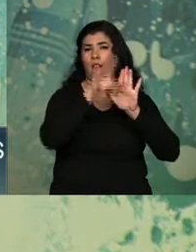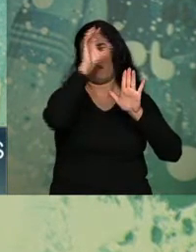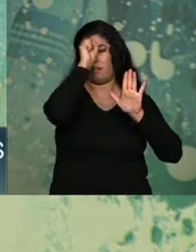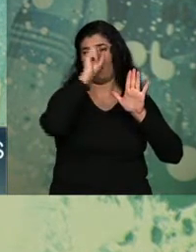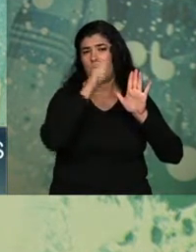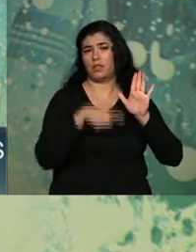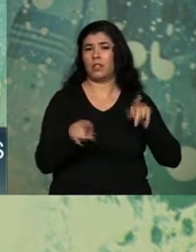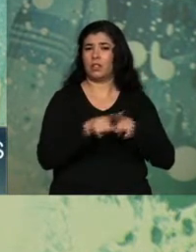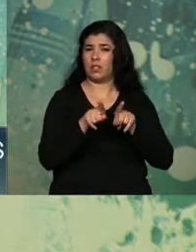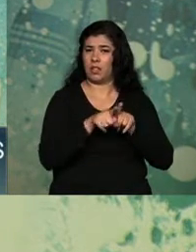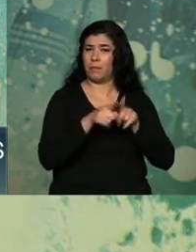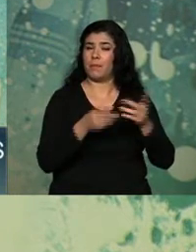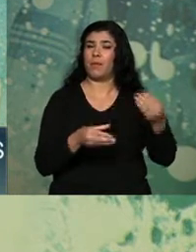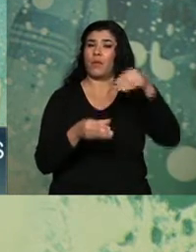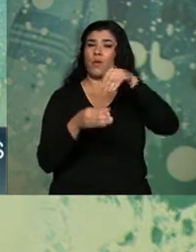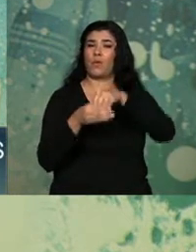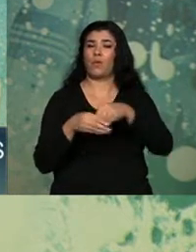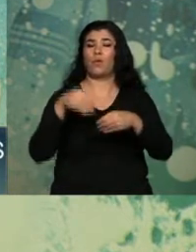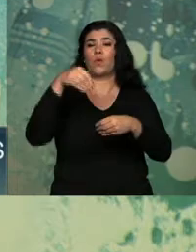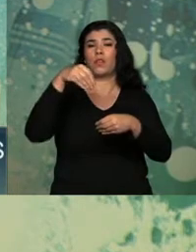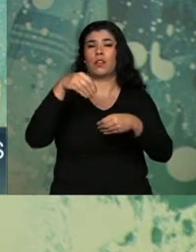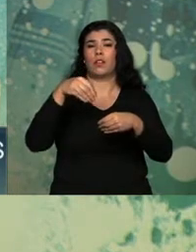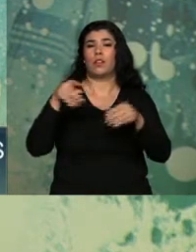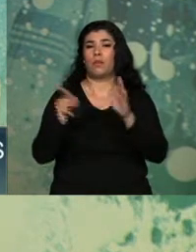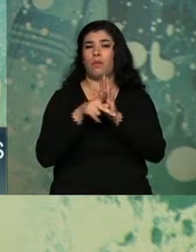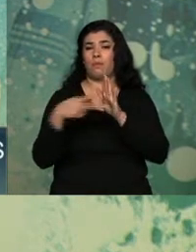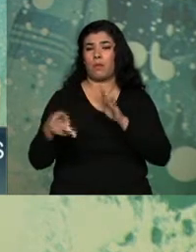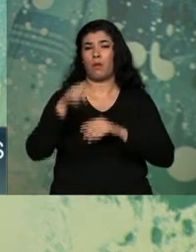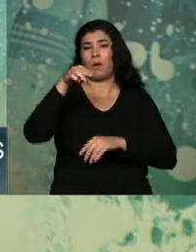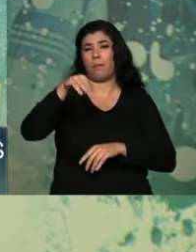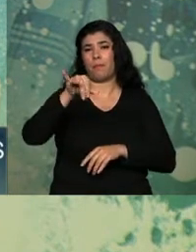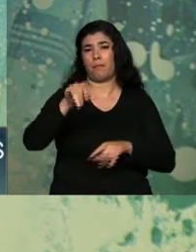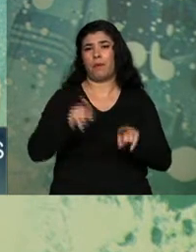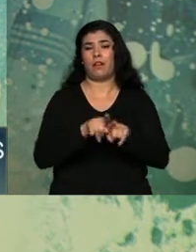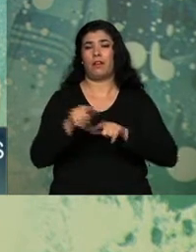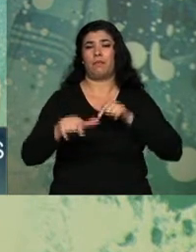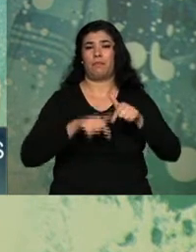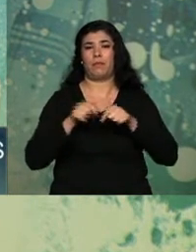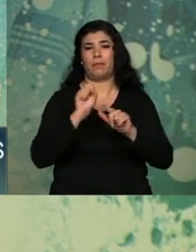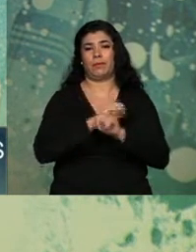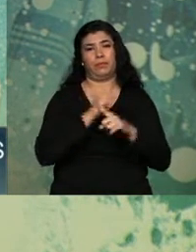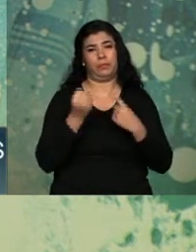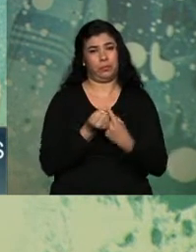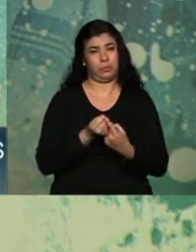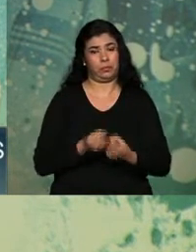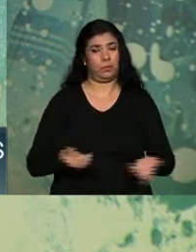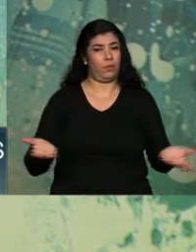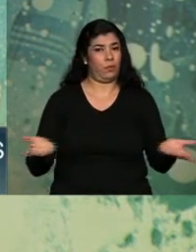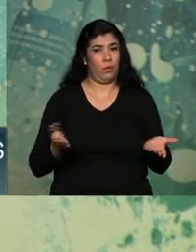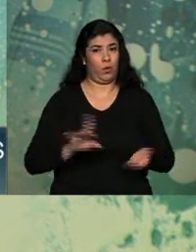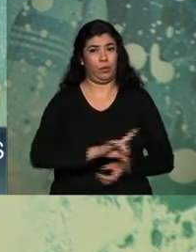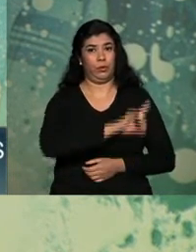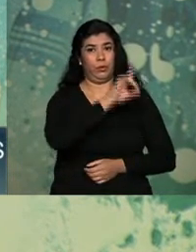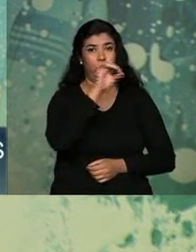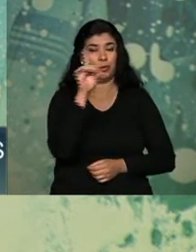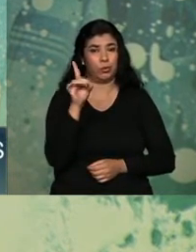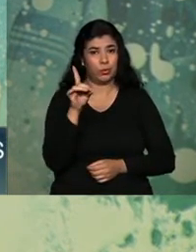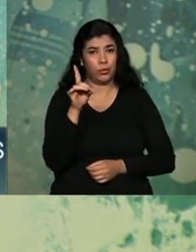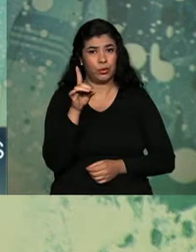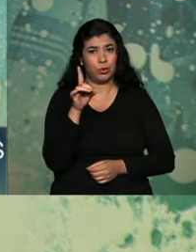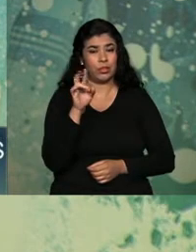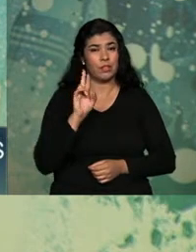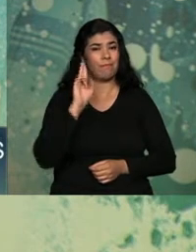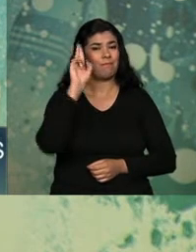incluindo a micro e pequena empresa no seu grande papel social. O dia de hoje marca